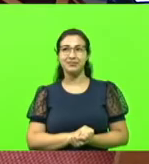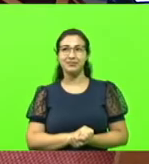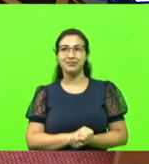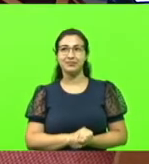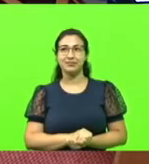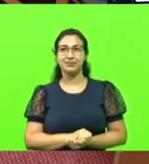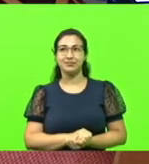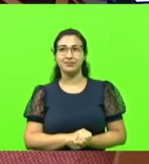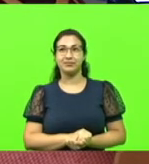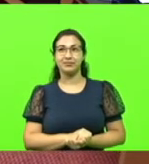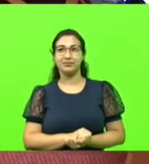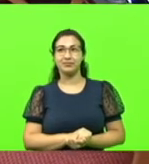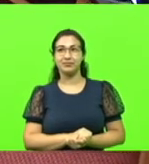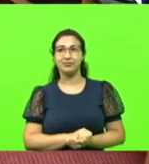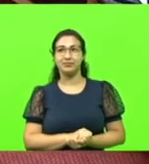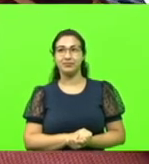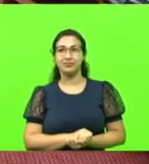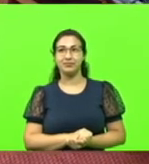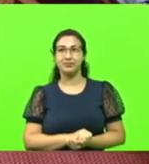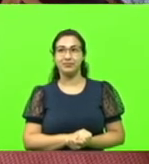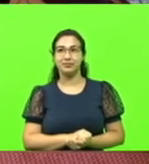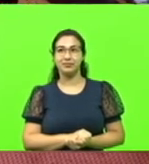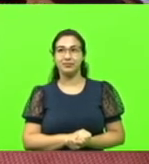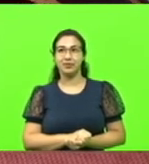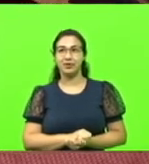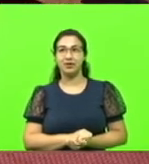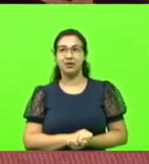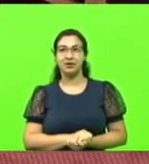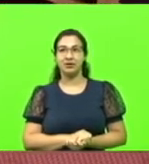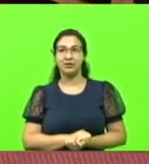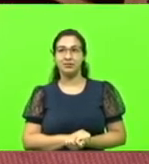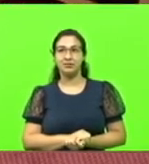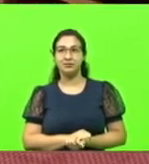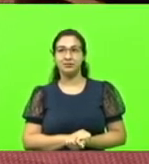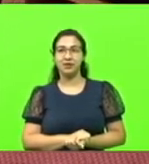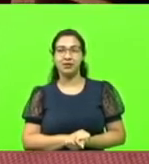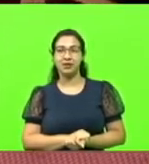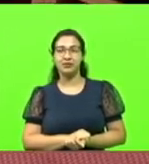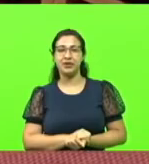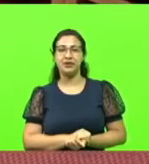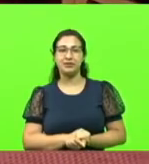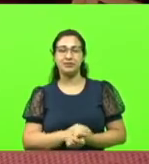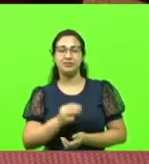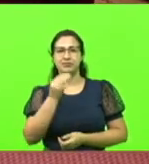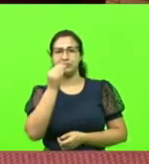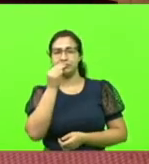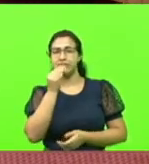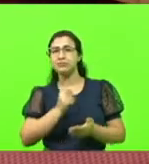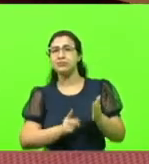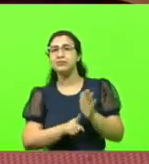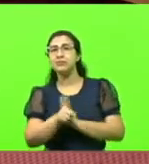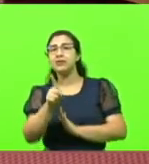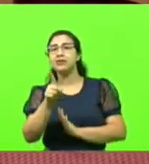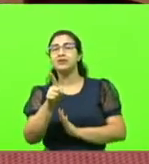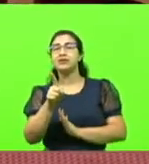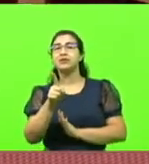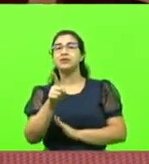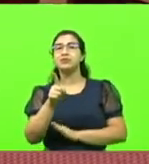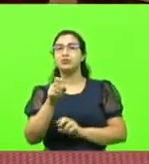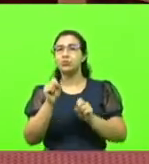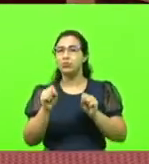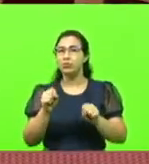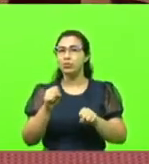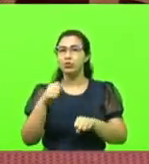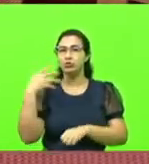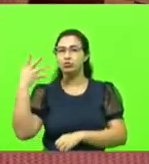se eu puder ocupar o restante do tempo, consulta o deputado Titon, se... Pois não, deputados, okay. O tempo é